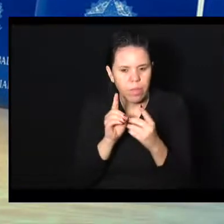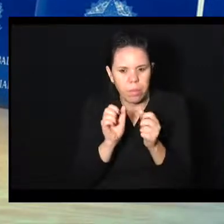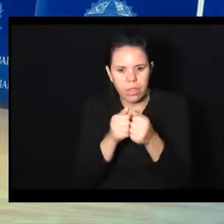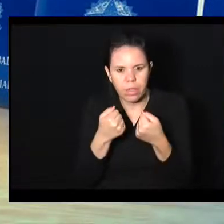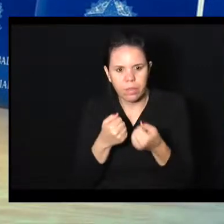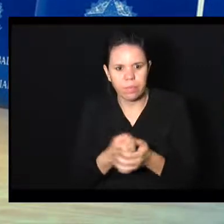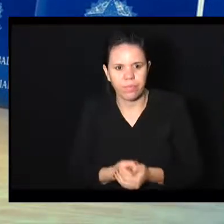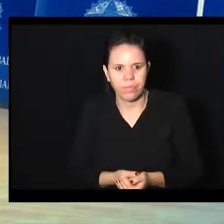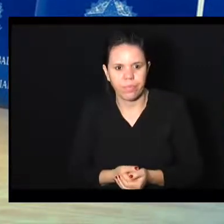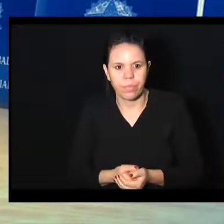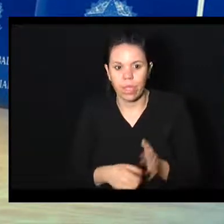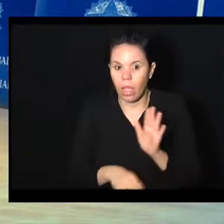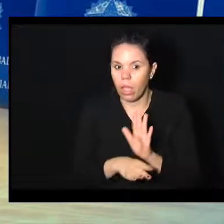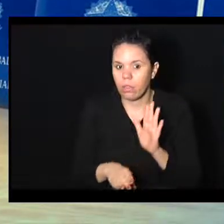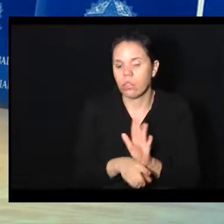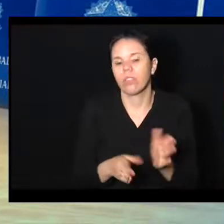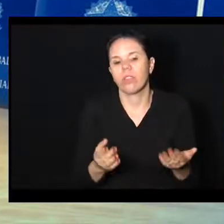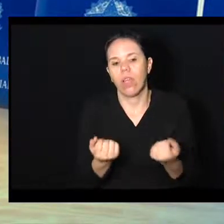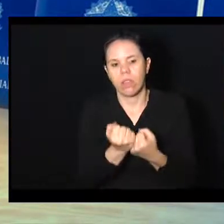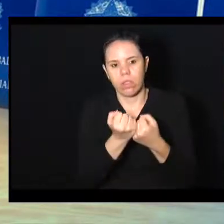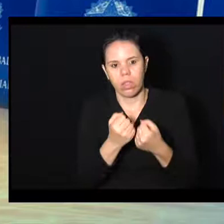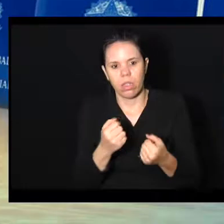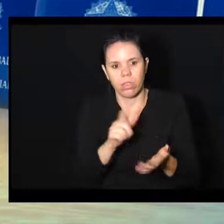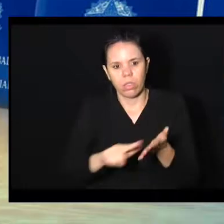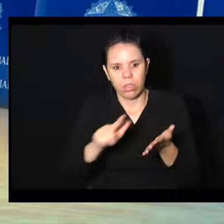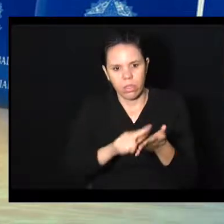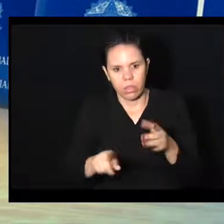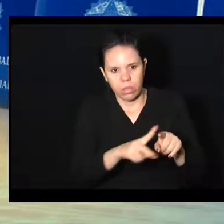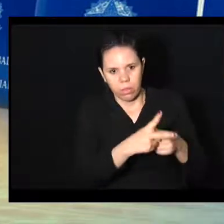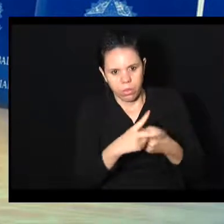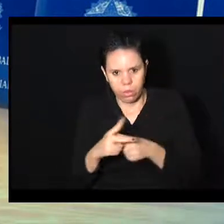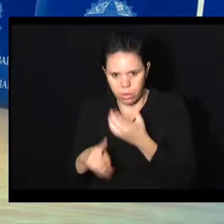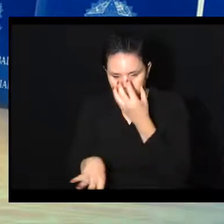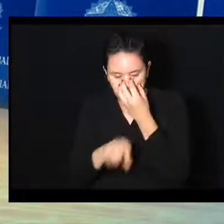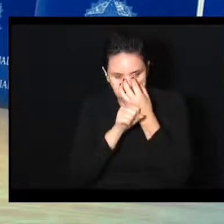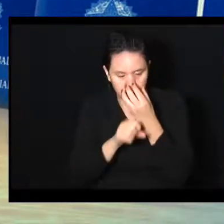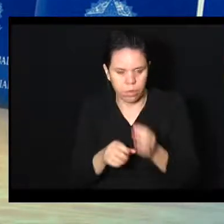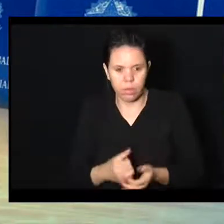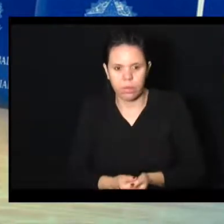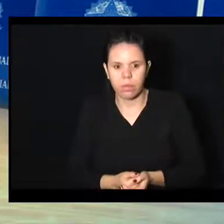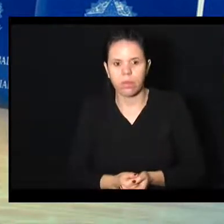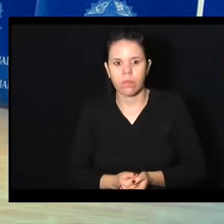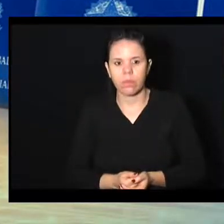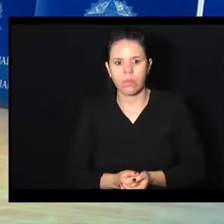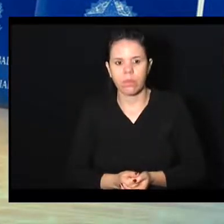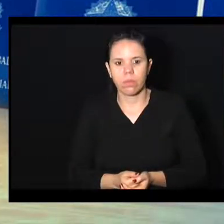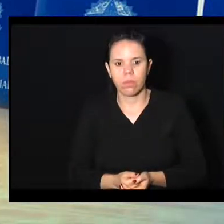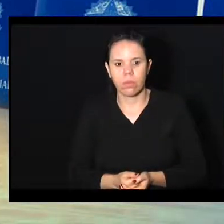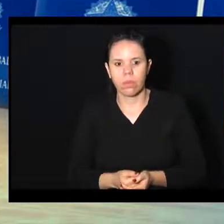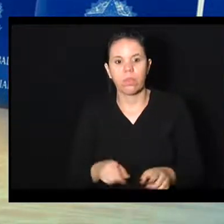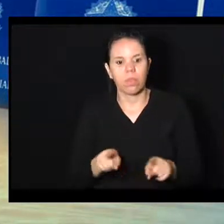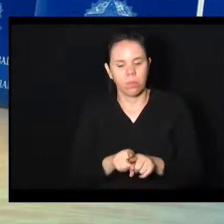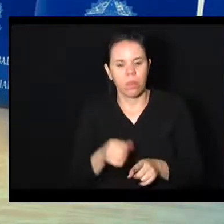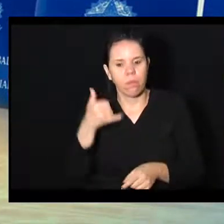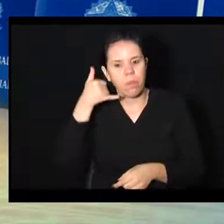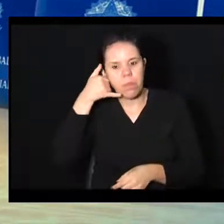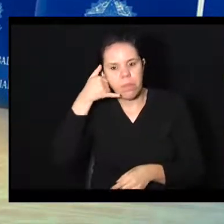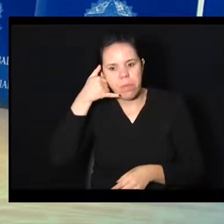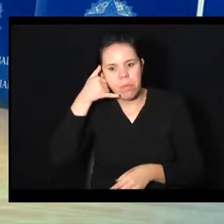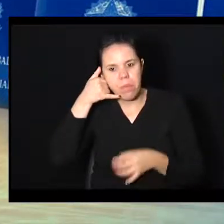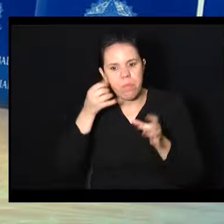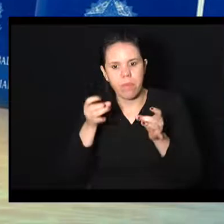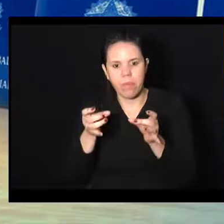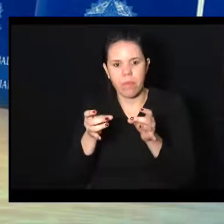padaria, auxiliar de limpeza, mecânico de ar-condicionado e refrigeração, operador de telemarketing